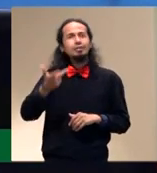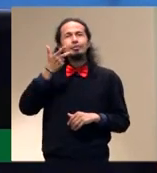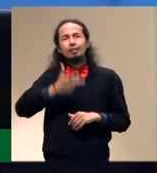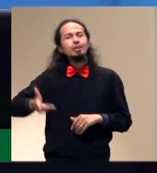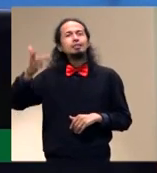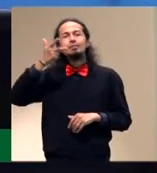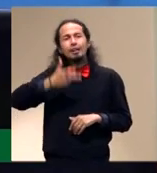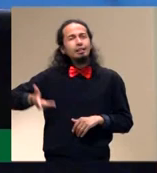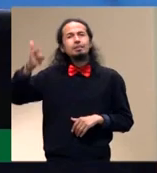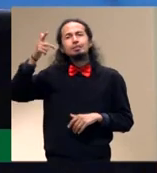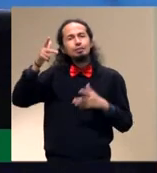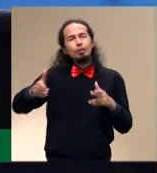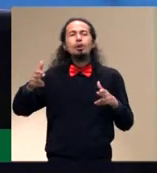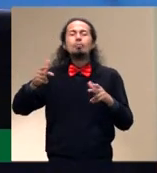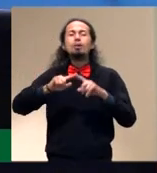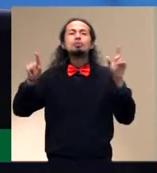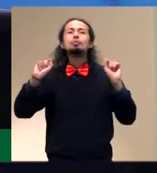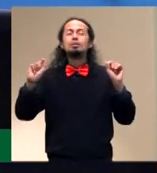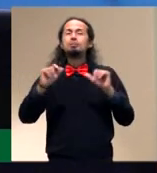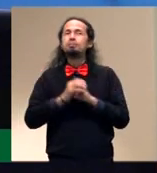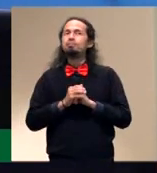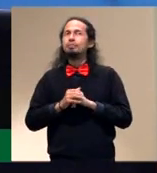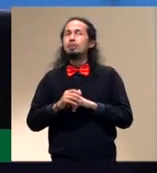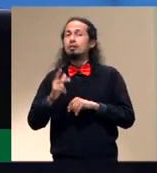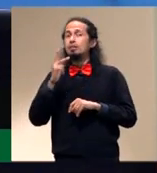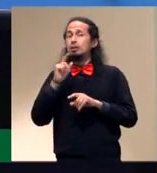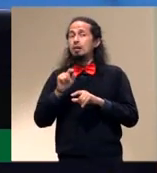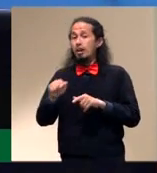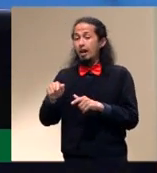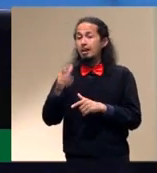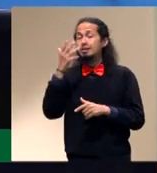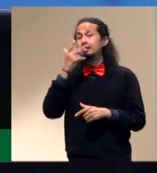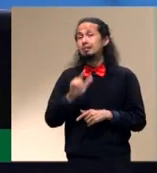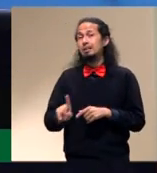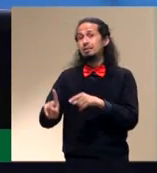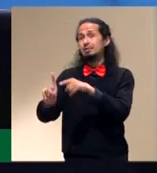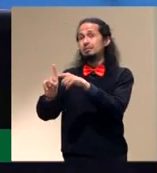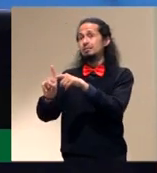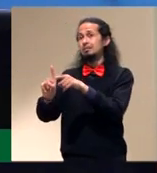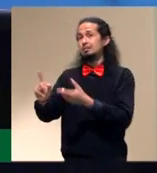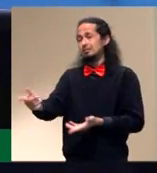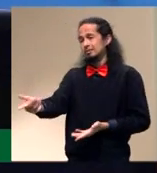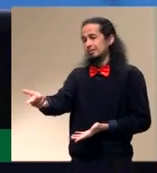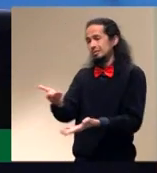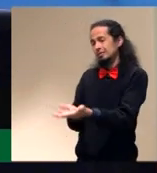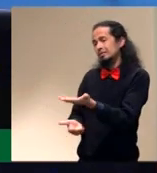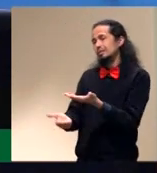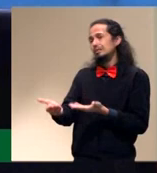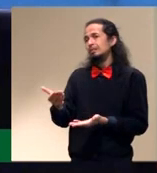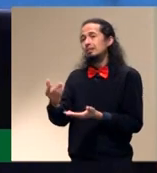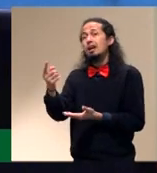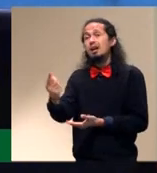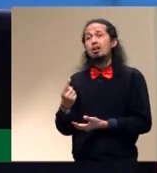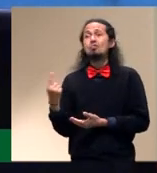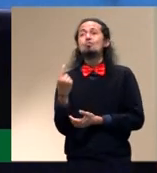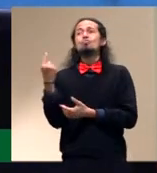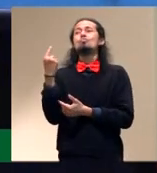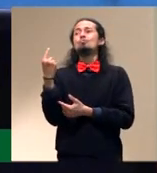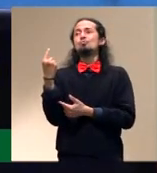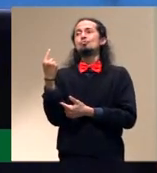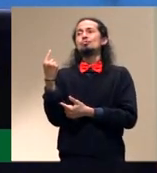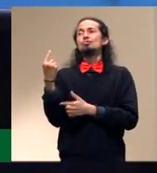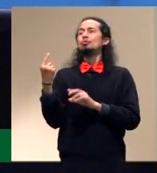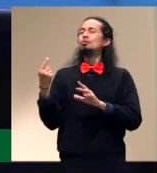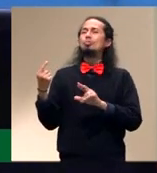30 anos, mas tratando a criança como um ser abstrato e único, e como se todas as